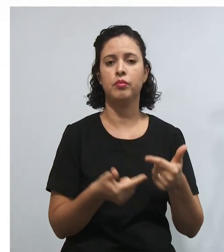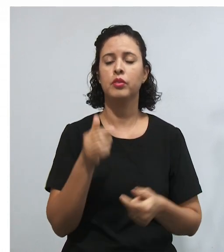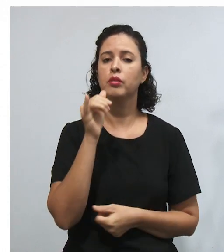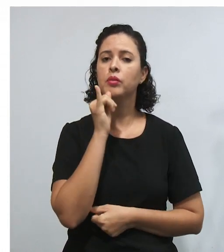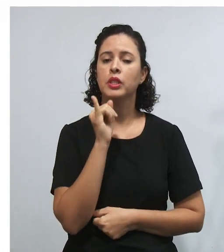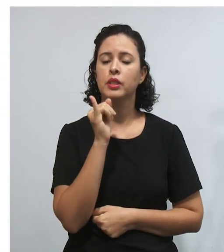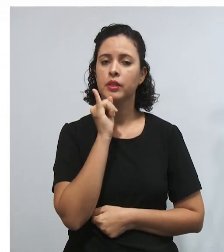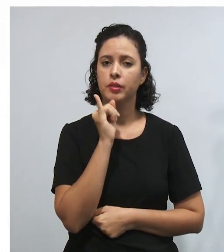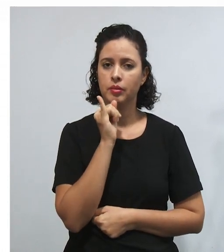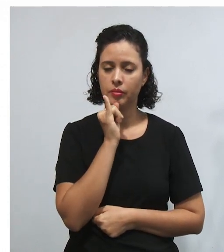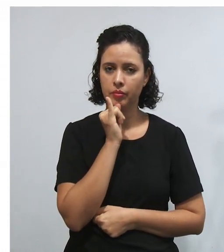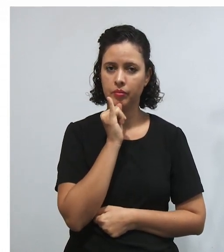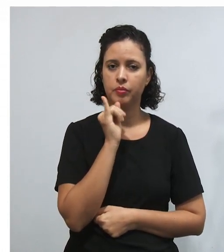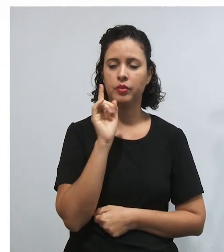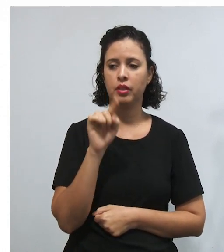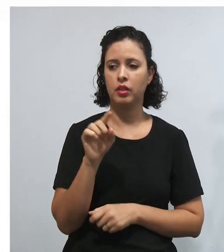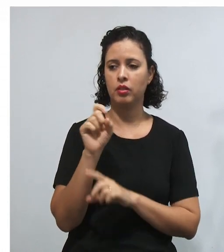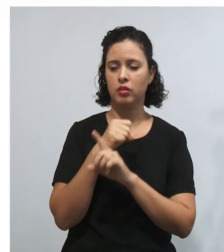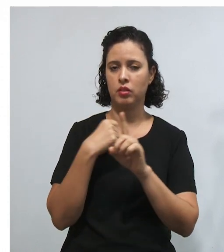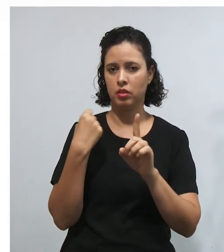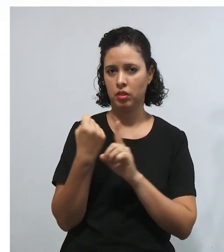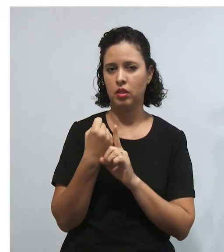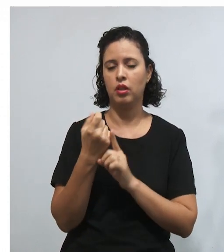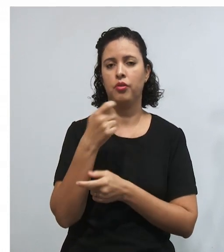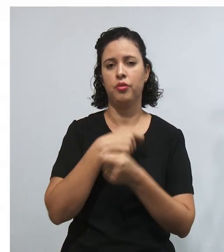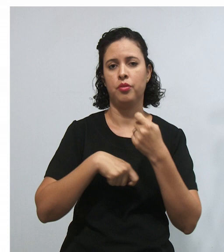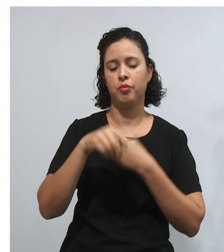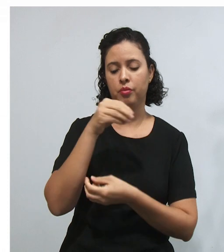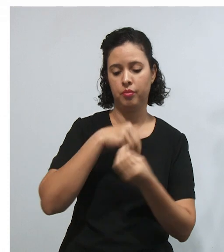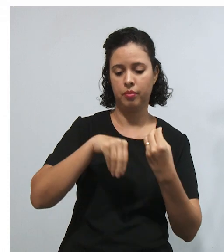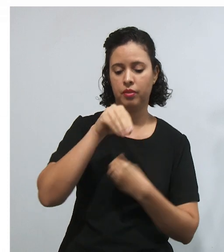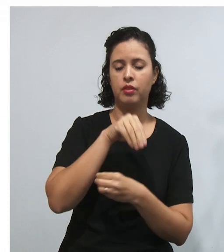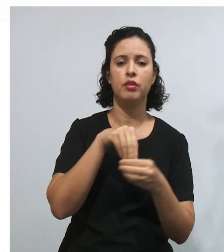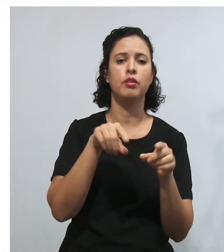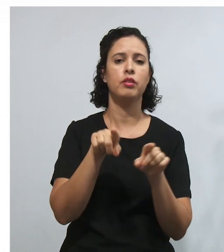exemplo, para sociedade de economia mista,